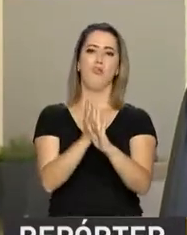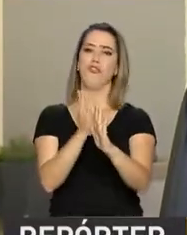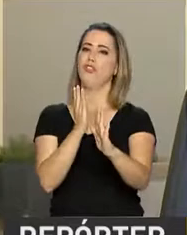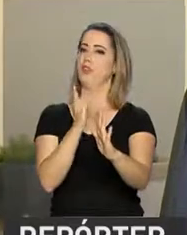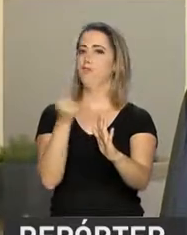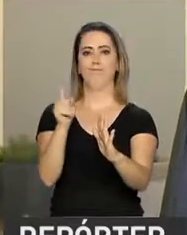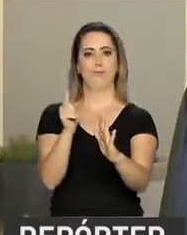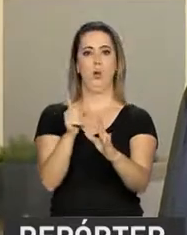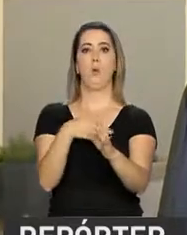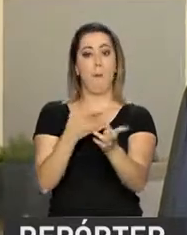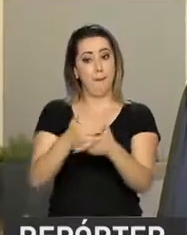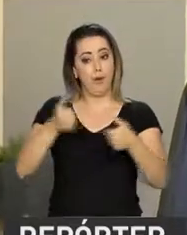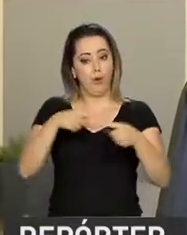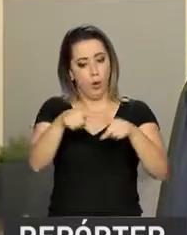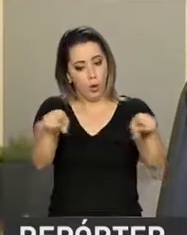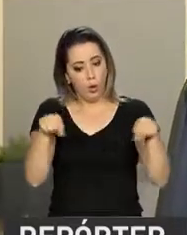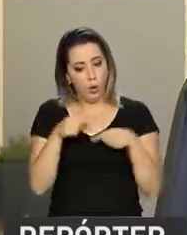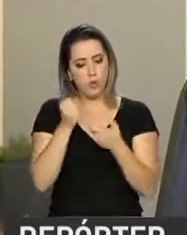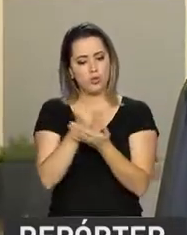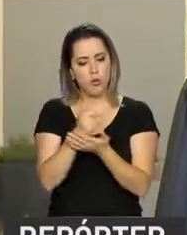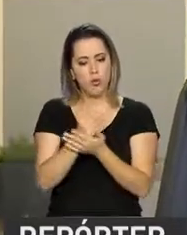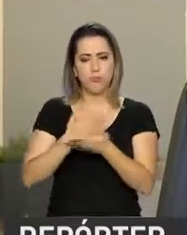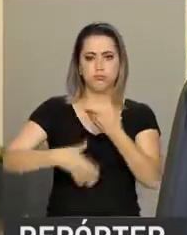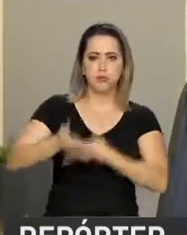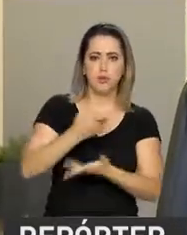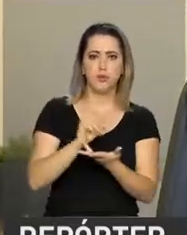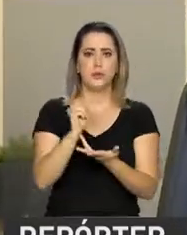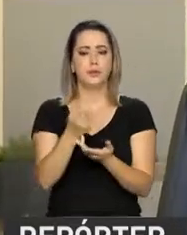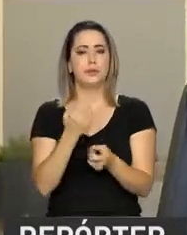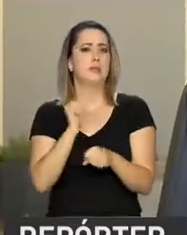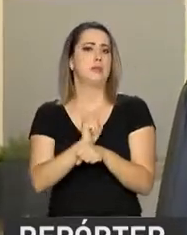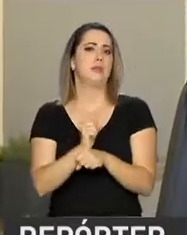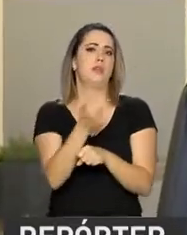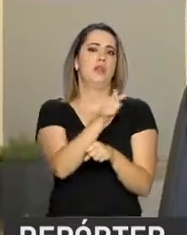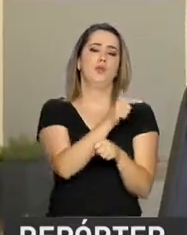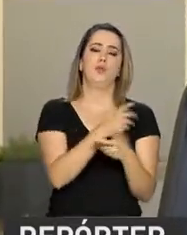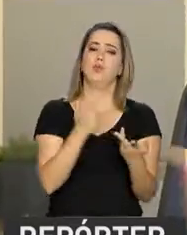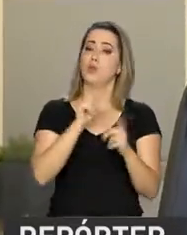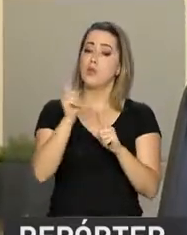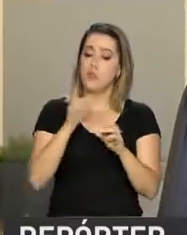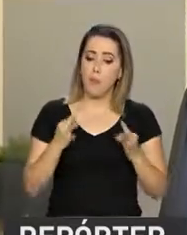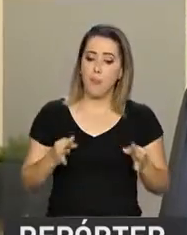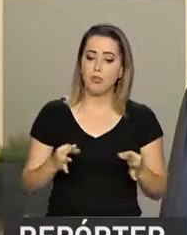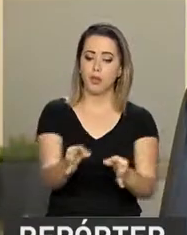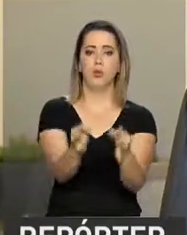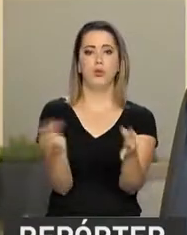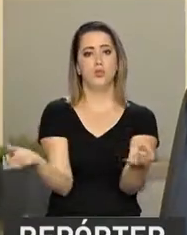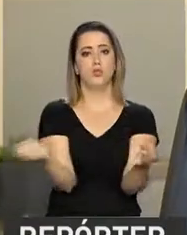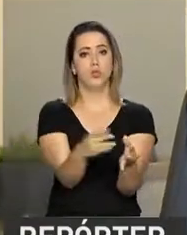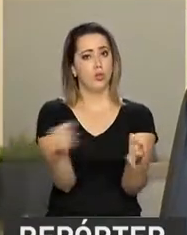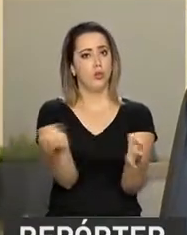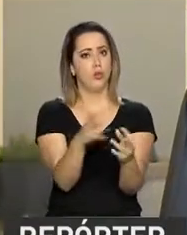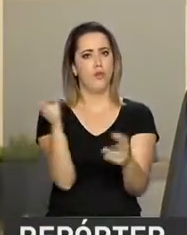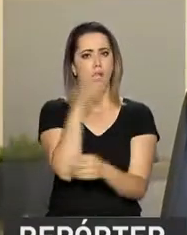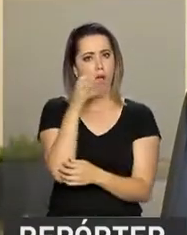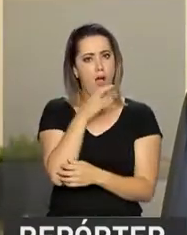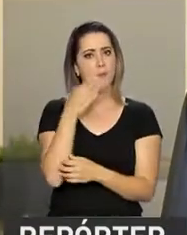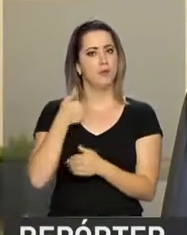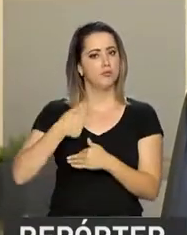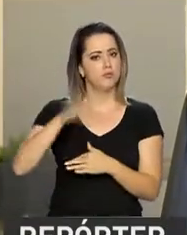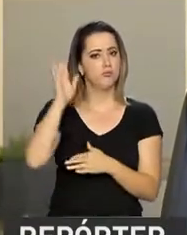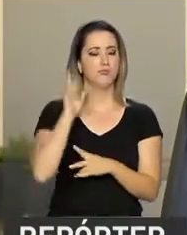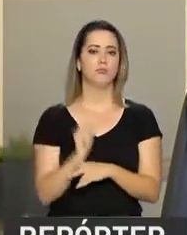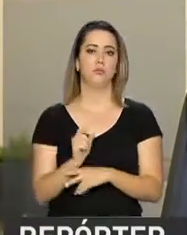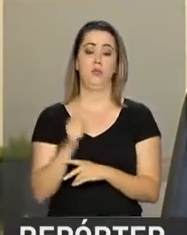ou de fazer check-in, ou de passar no raio-x, ou de... da questão do passaporte. Então ele tem